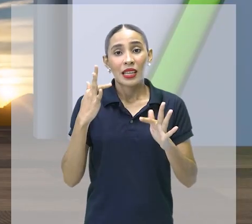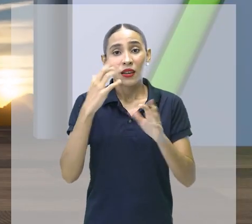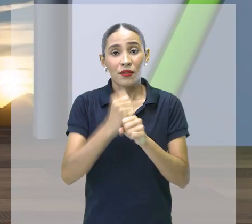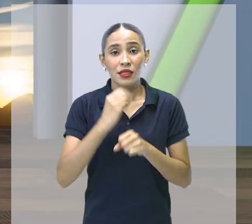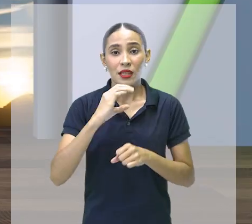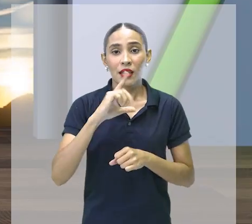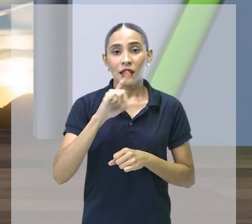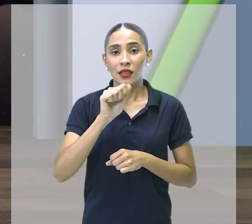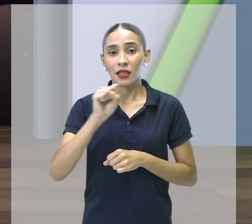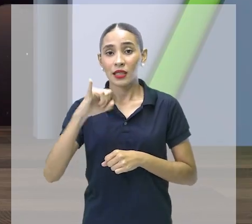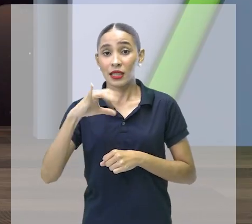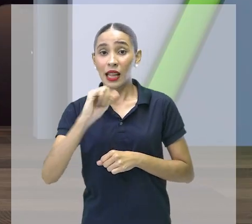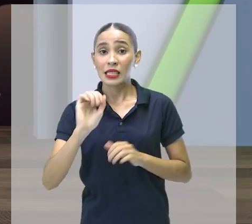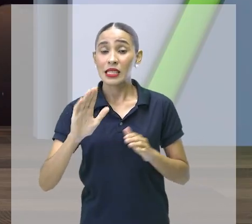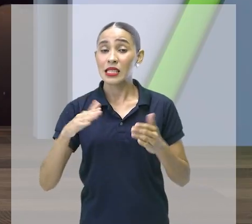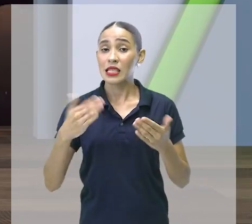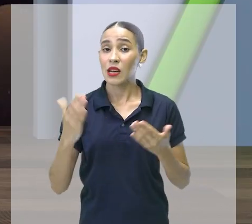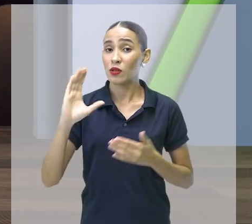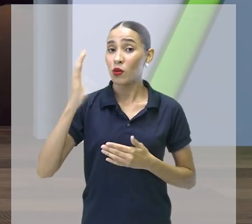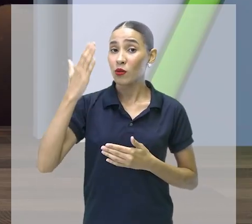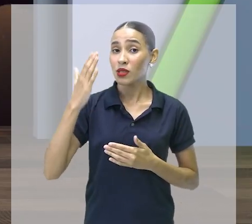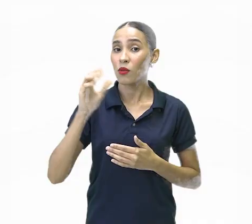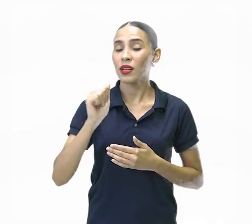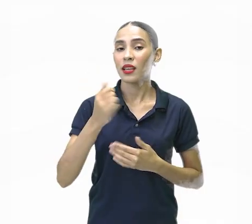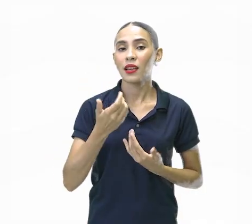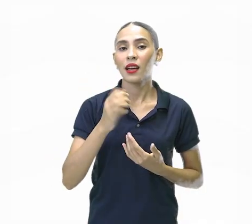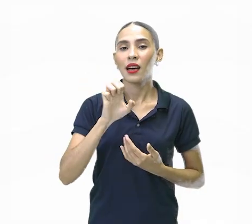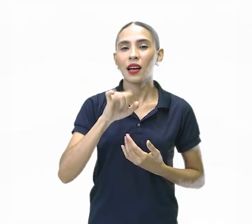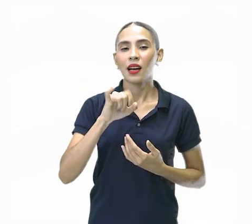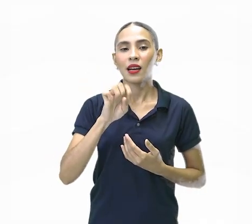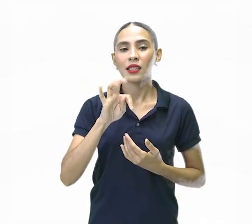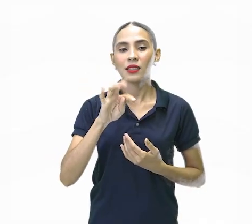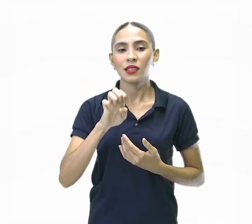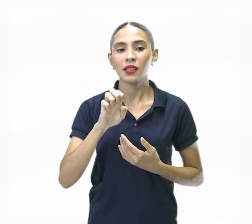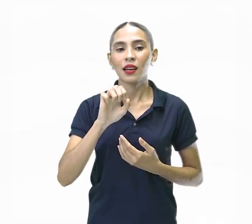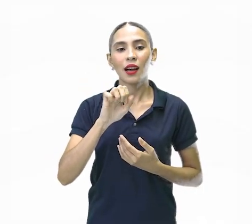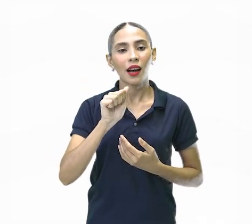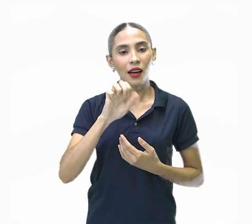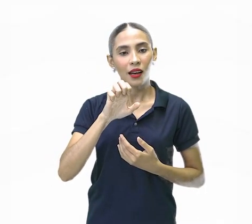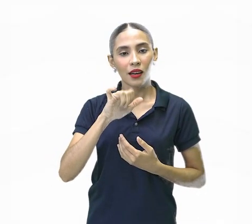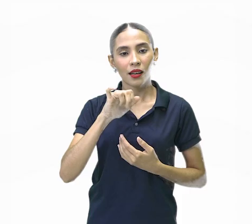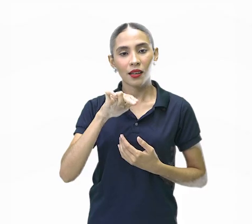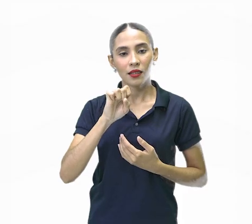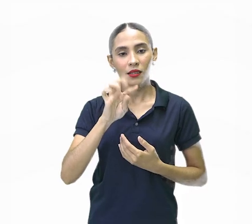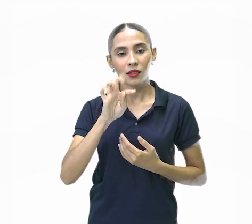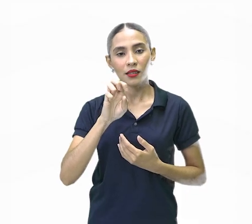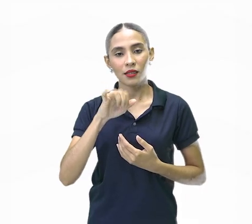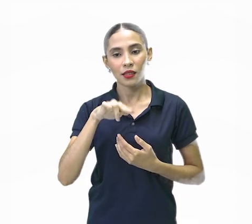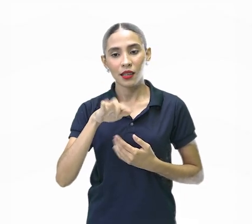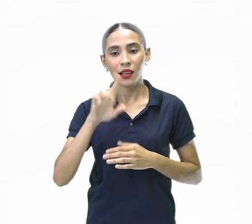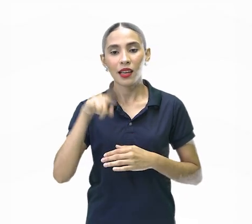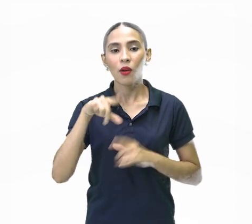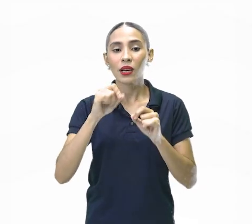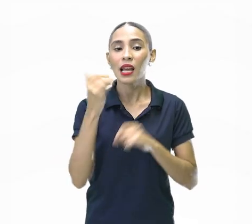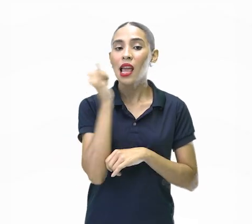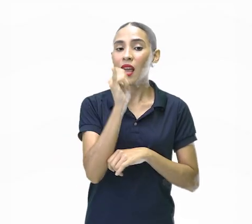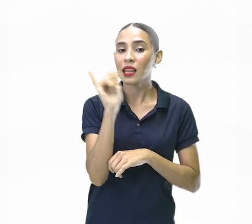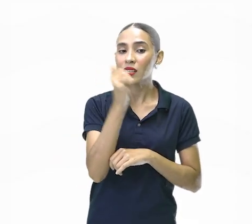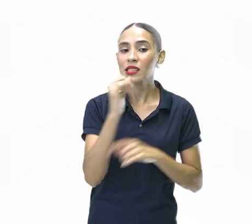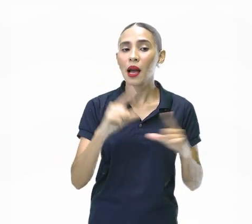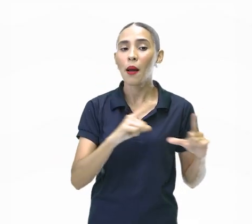clássica. Aí a solução foi Einstein. Vejam, a solução dada por Einstein, que a energia